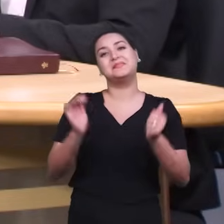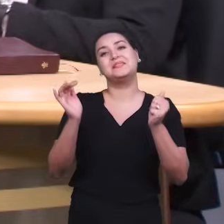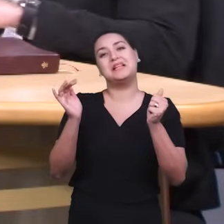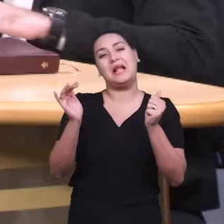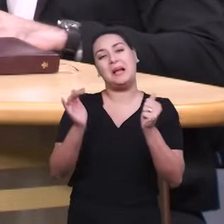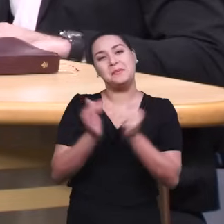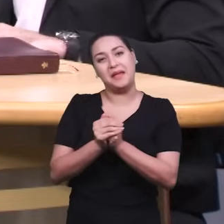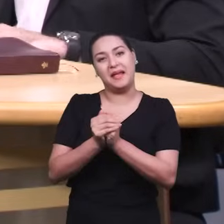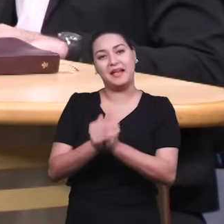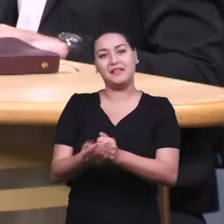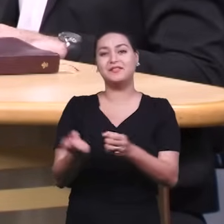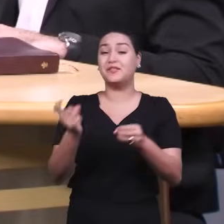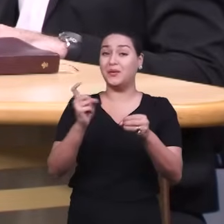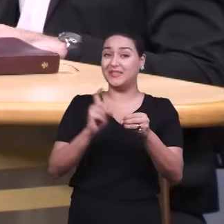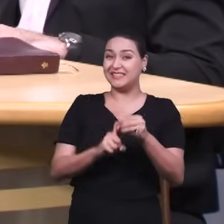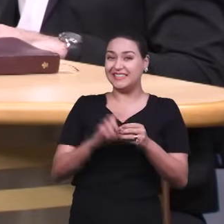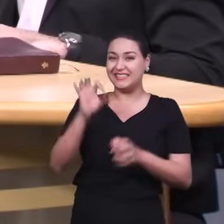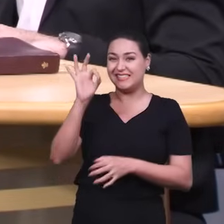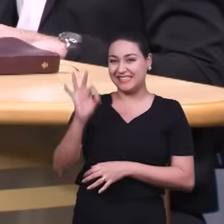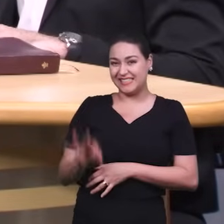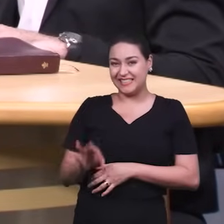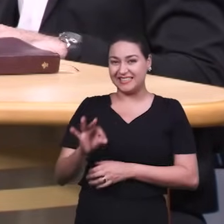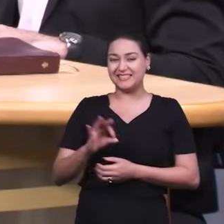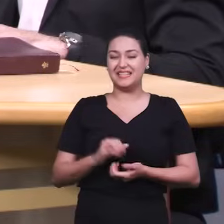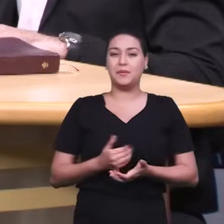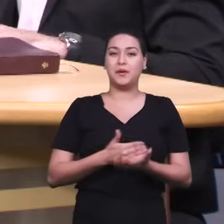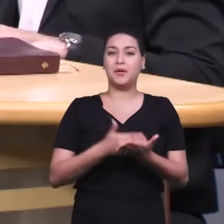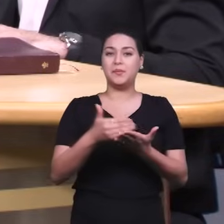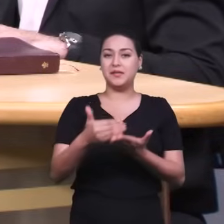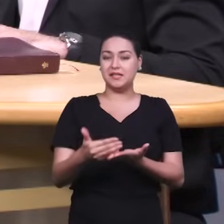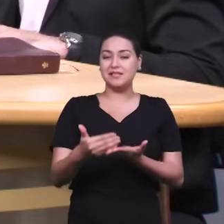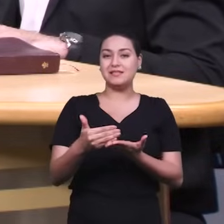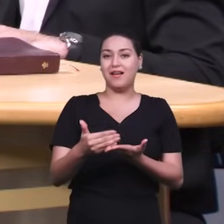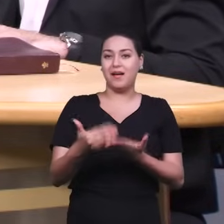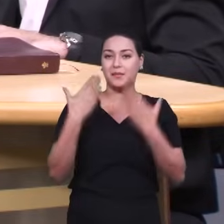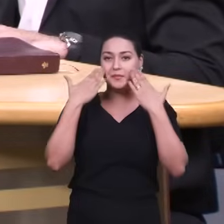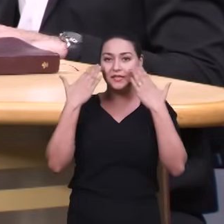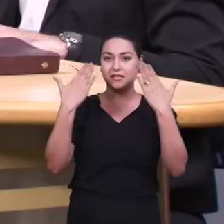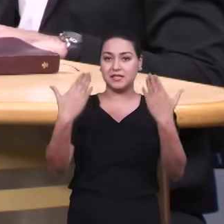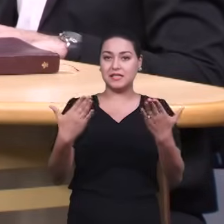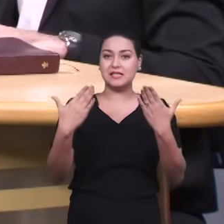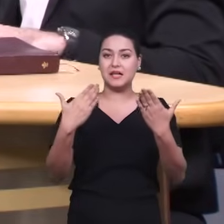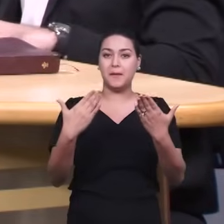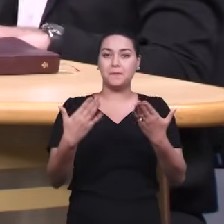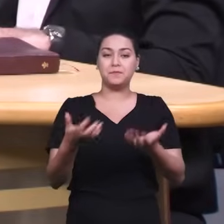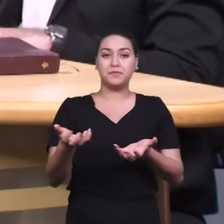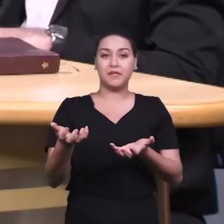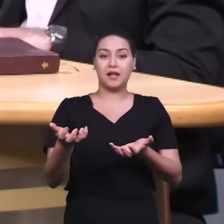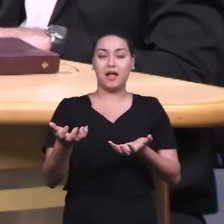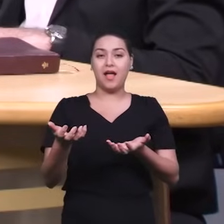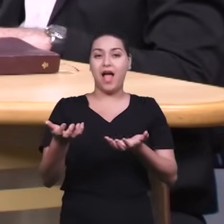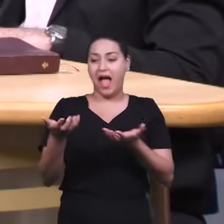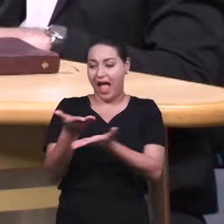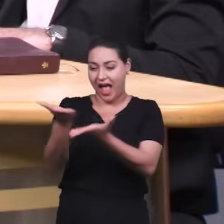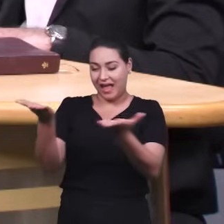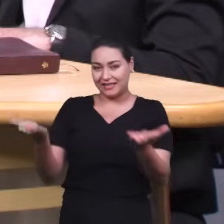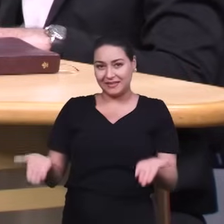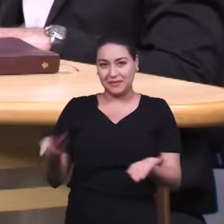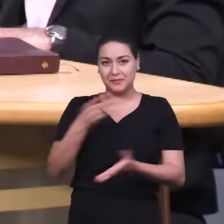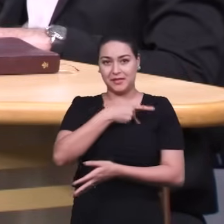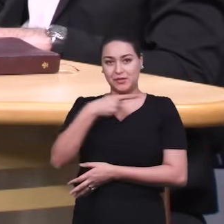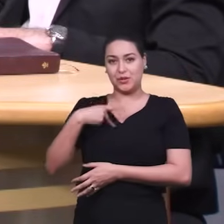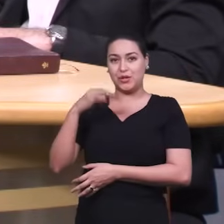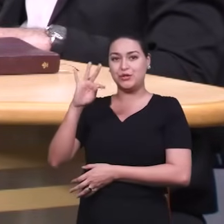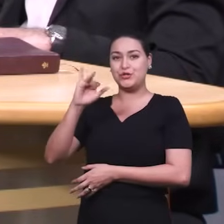Amém. Voltamos então para iniciarmos esse episódio e querer saudar aqui o pastor Tiago, a paz do